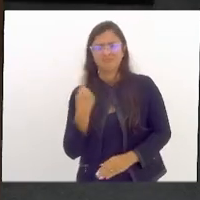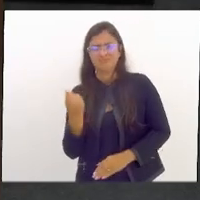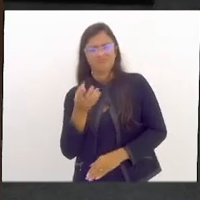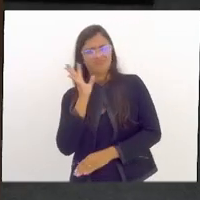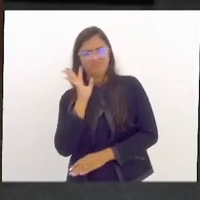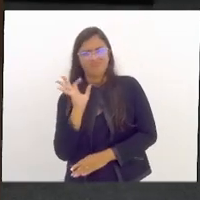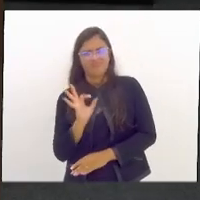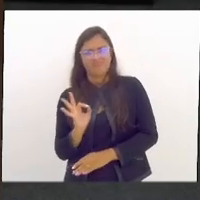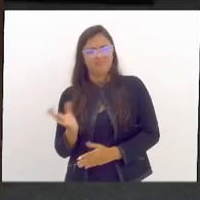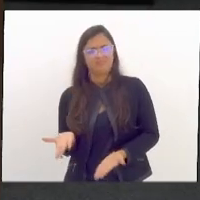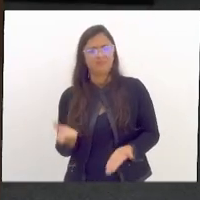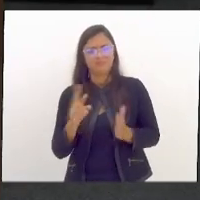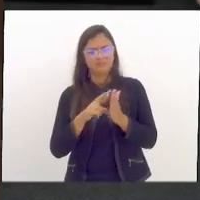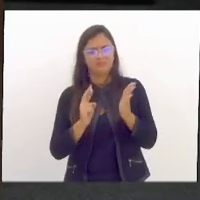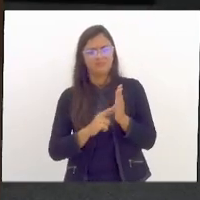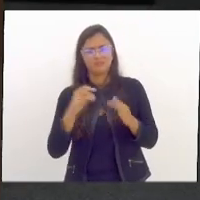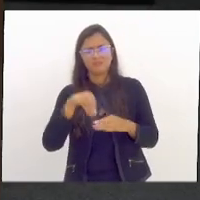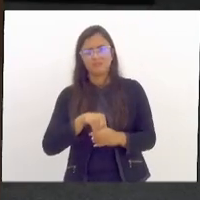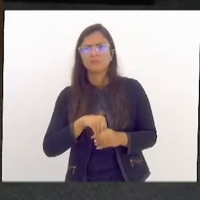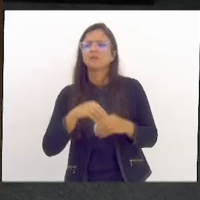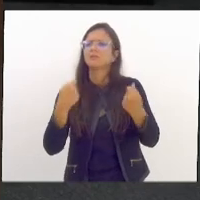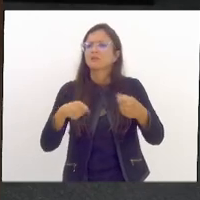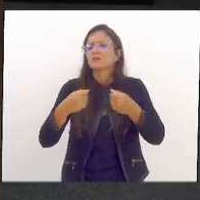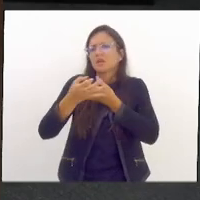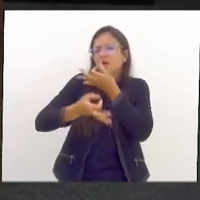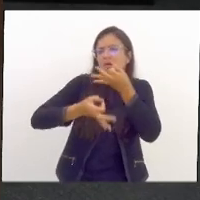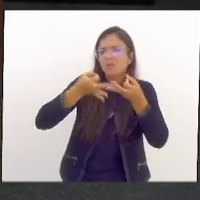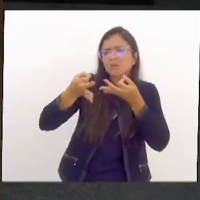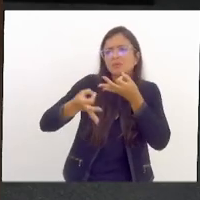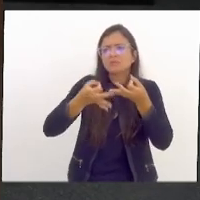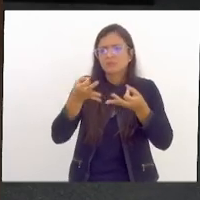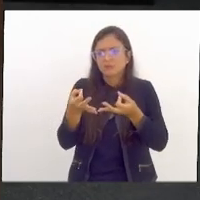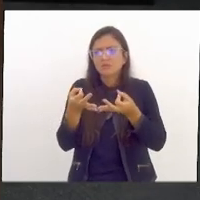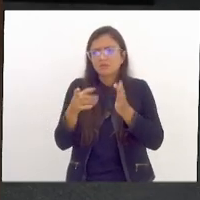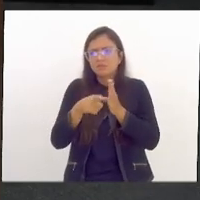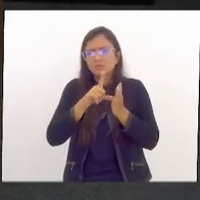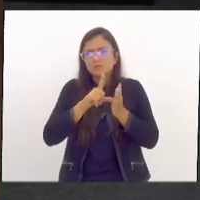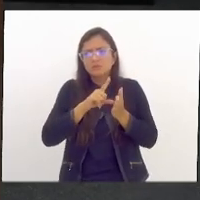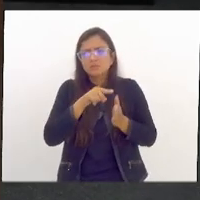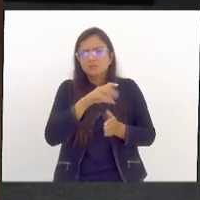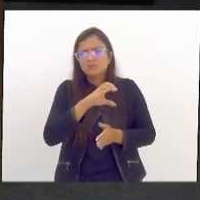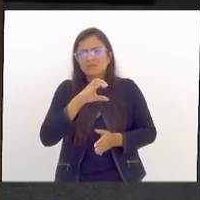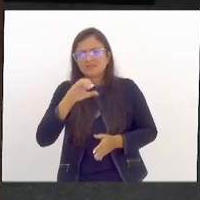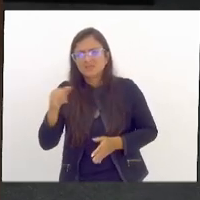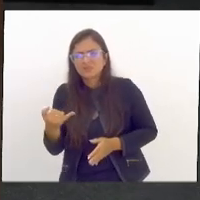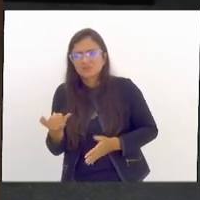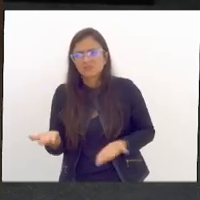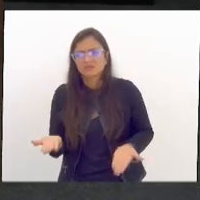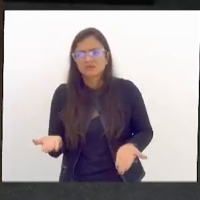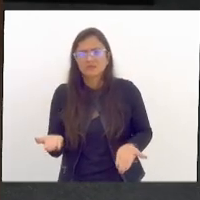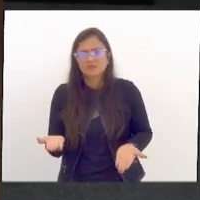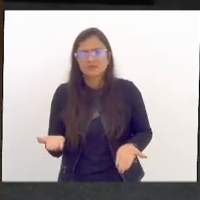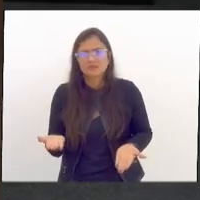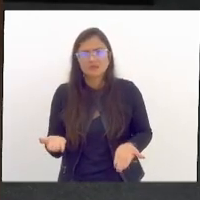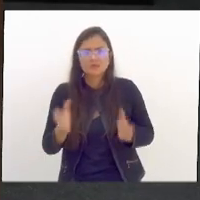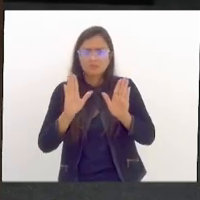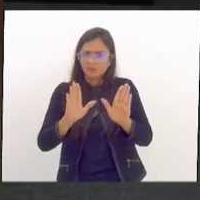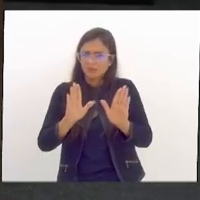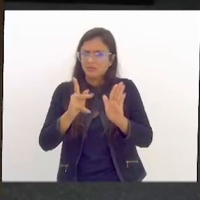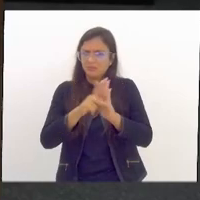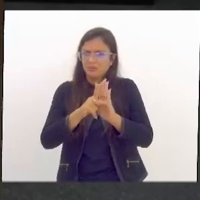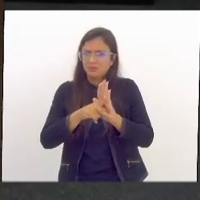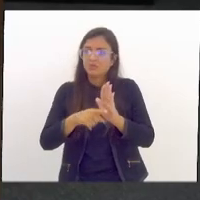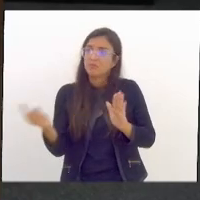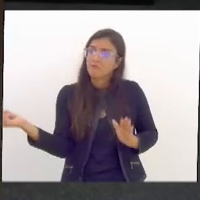no regimento interno, que precisa de parecer antecipado da CCJ. Na realidade, o projeto vem